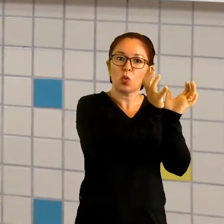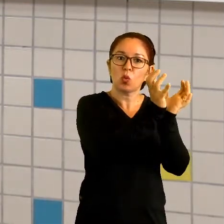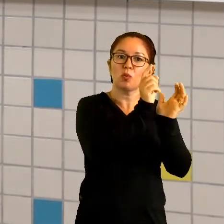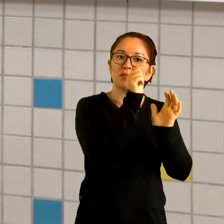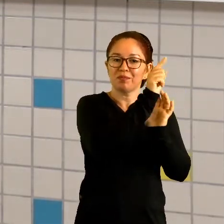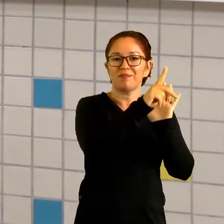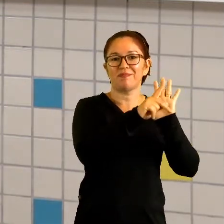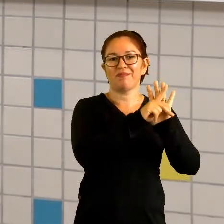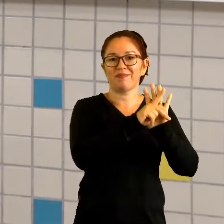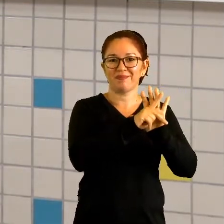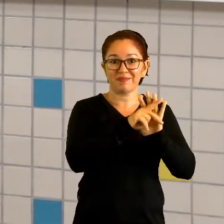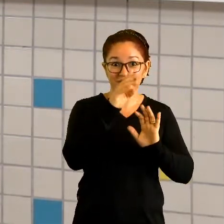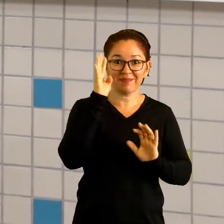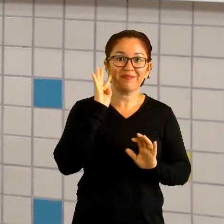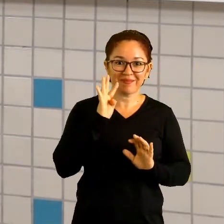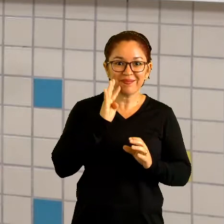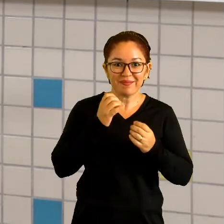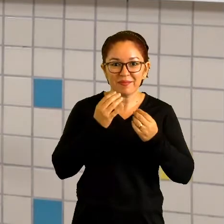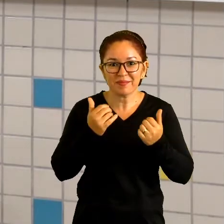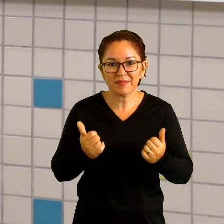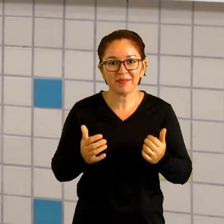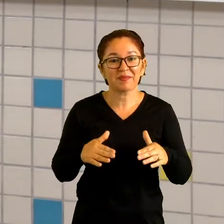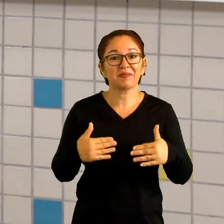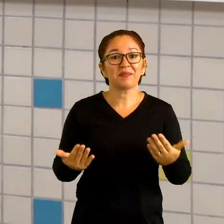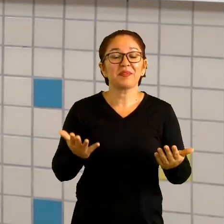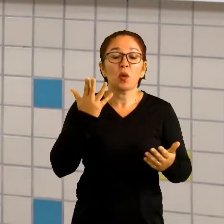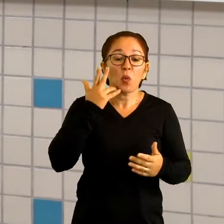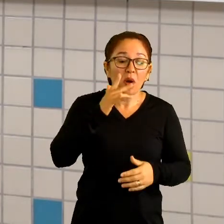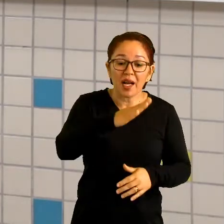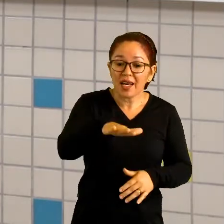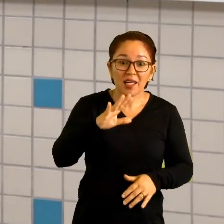bacana saber disso? Que olha, todas as crianças já sabem o que é um